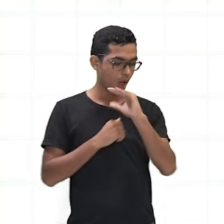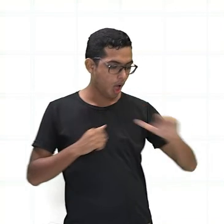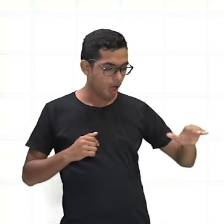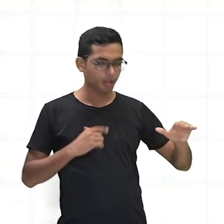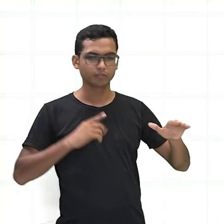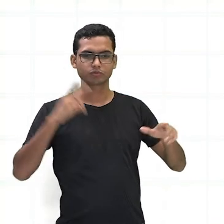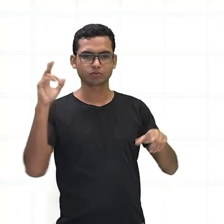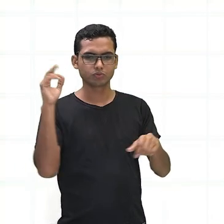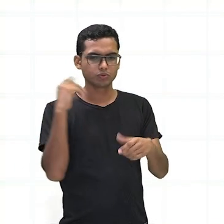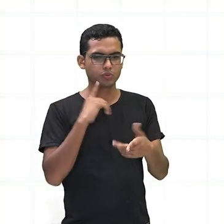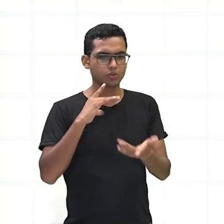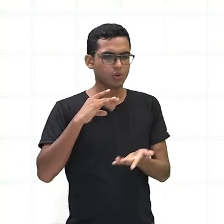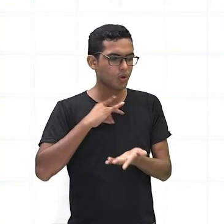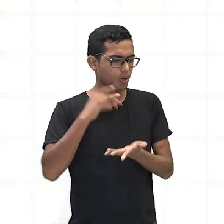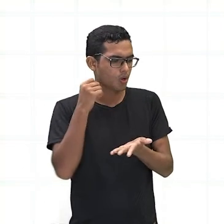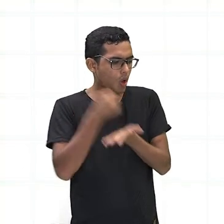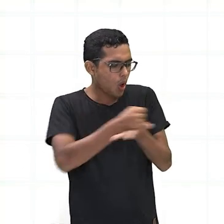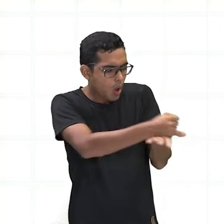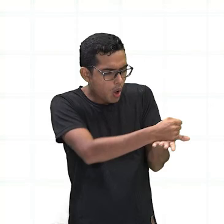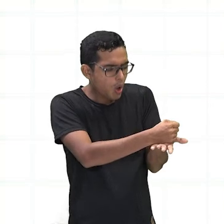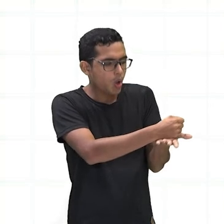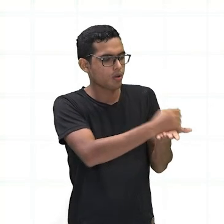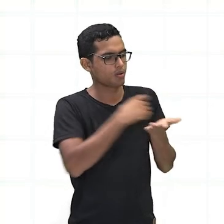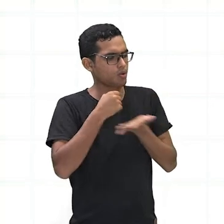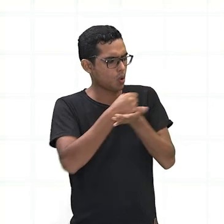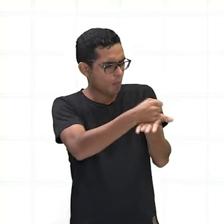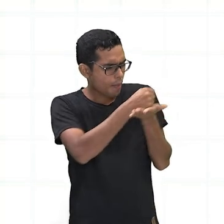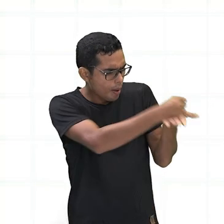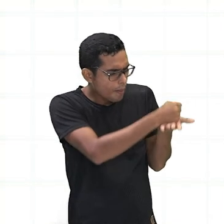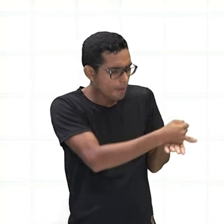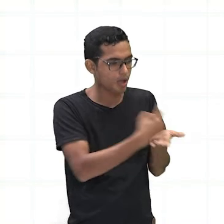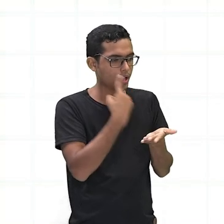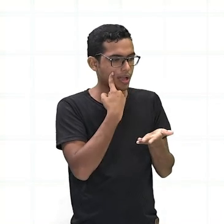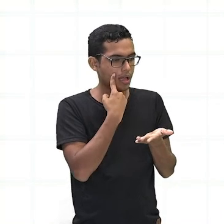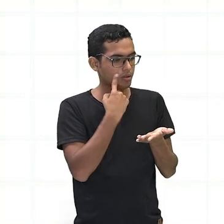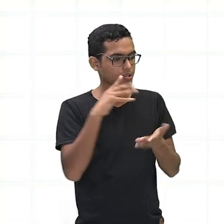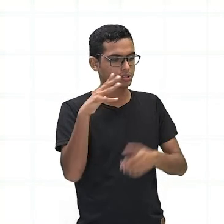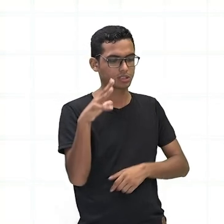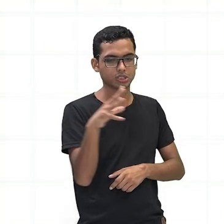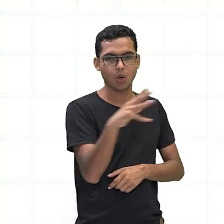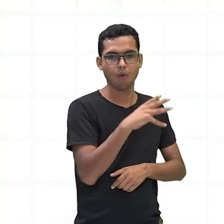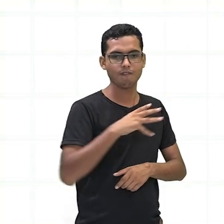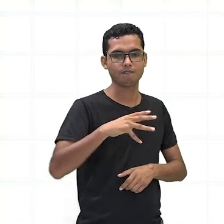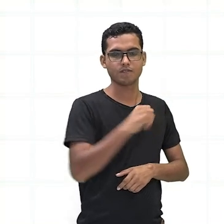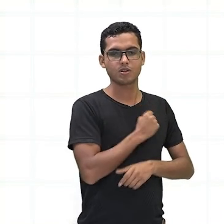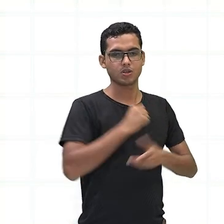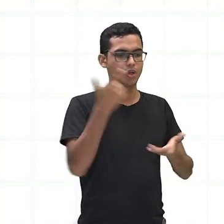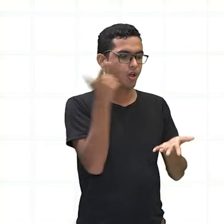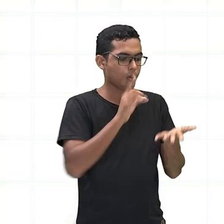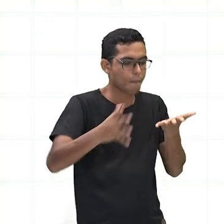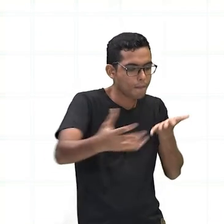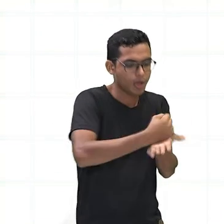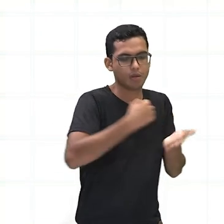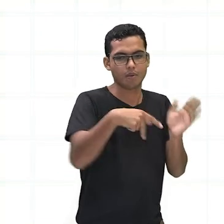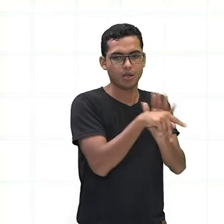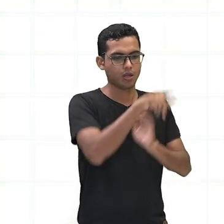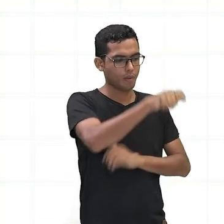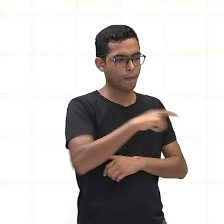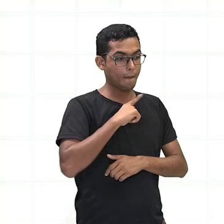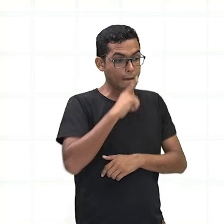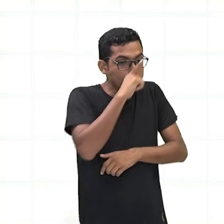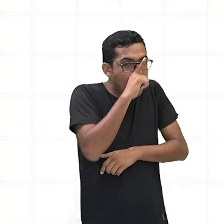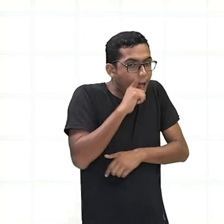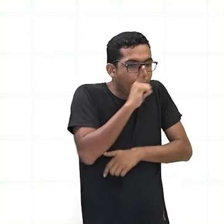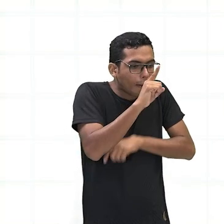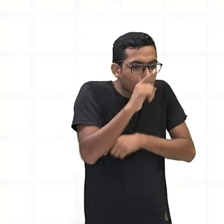resgatando do perigo. Estamos falando de crianças, né? Ela as resgatou. She